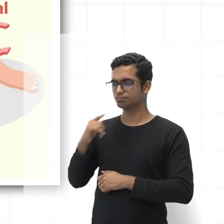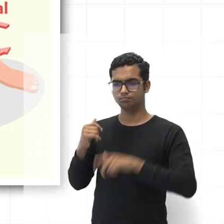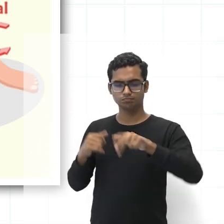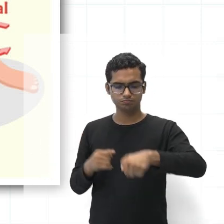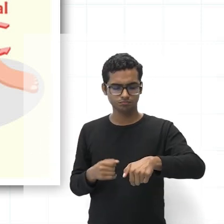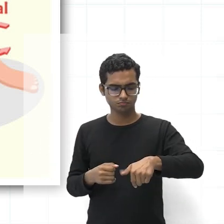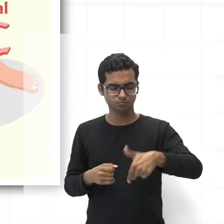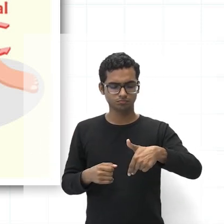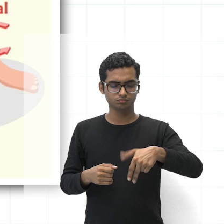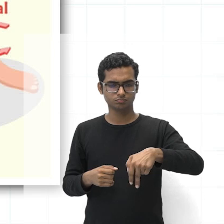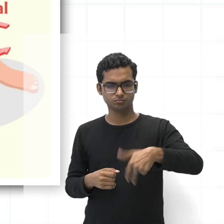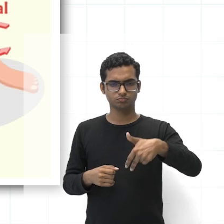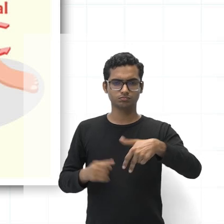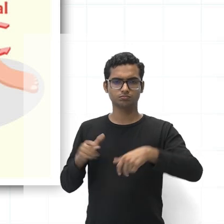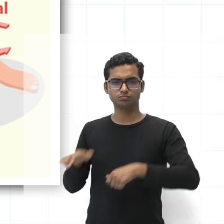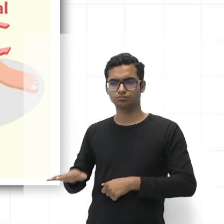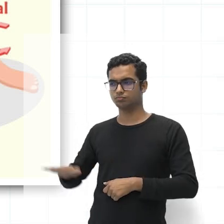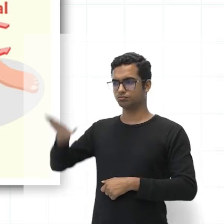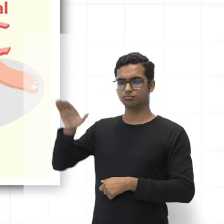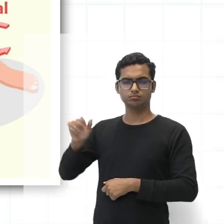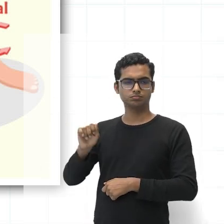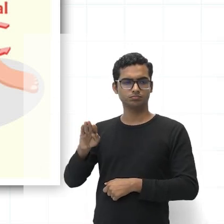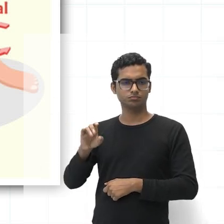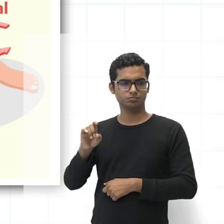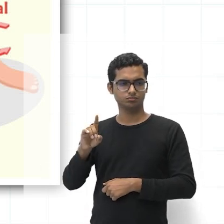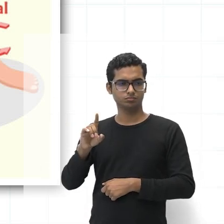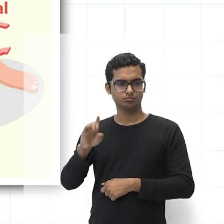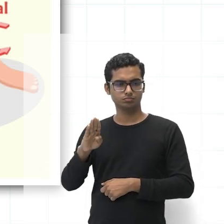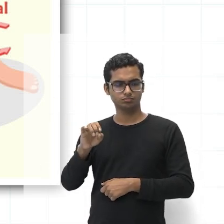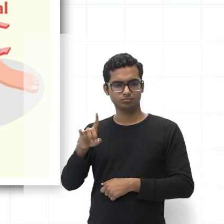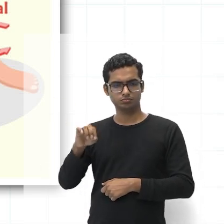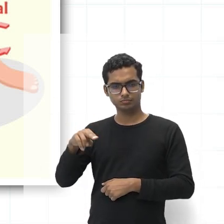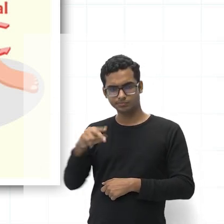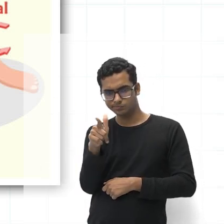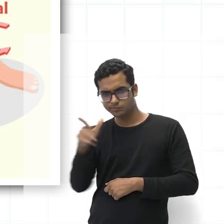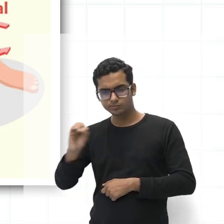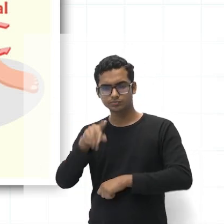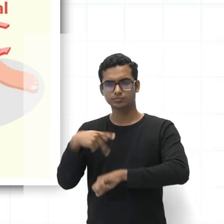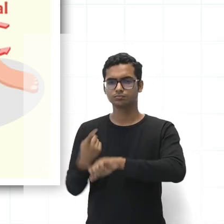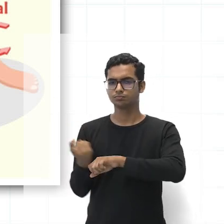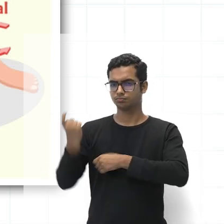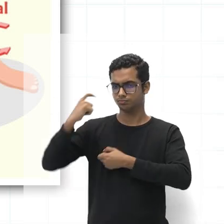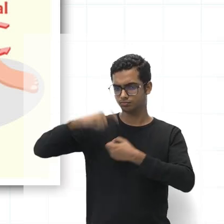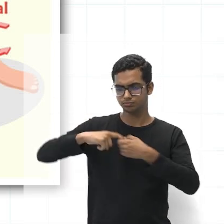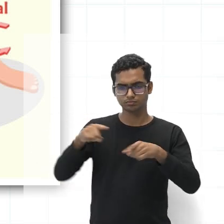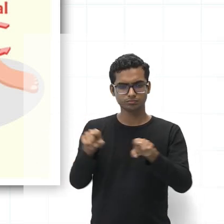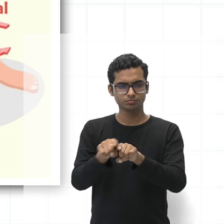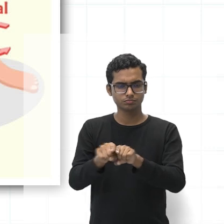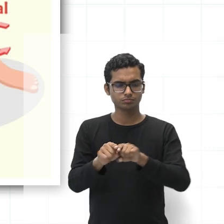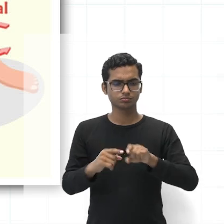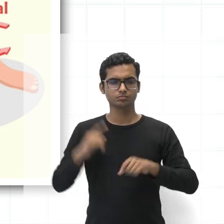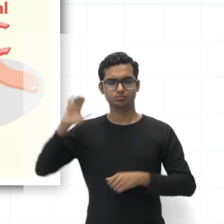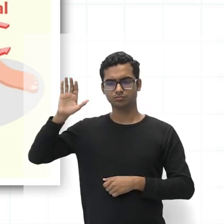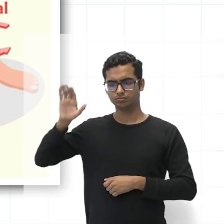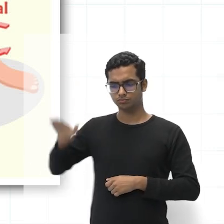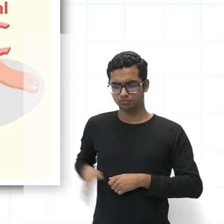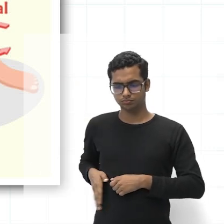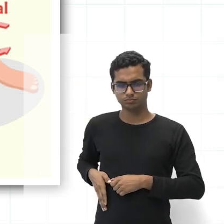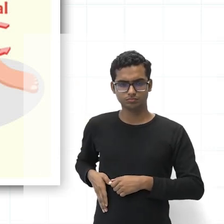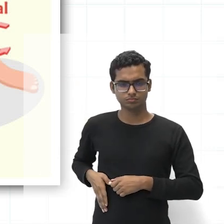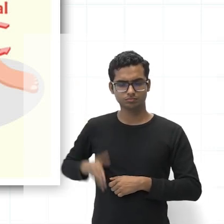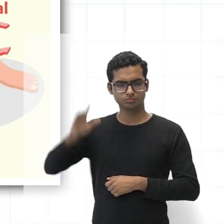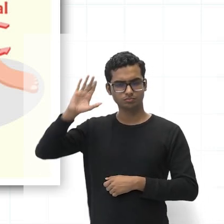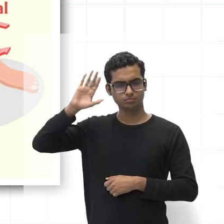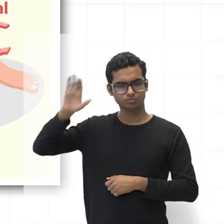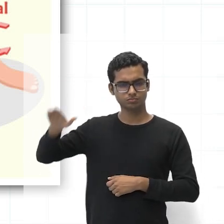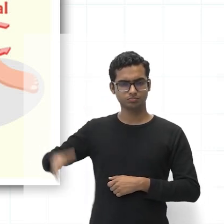corpo. Isso é abdução. E quando você retorna o braço para baixo, né,